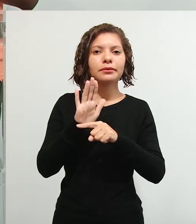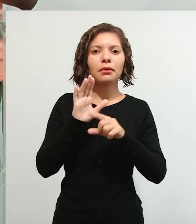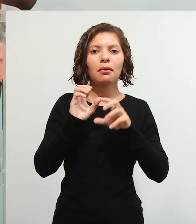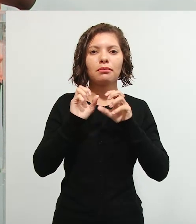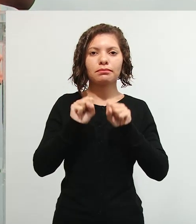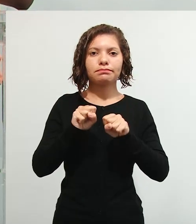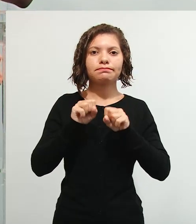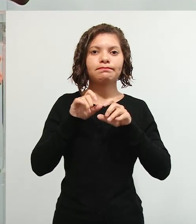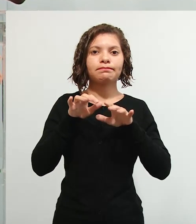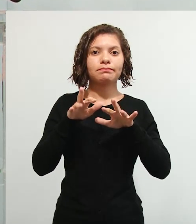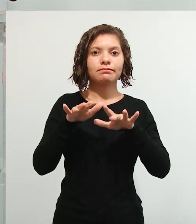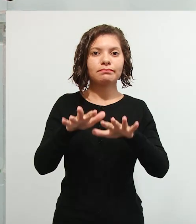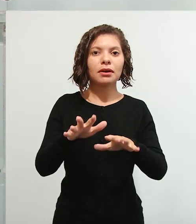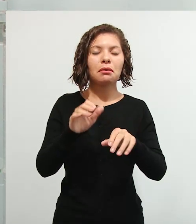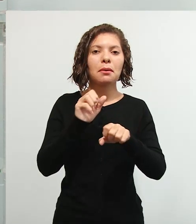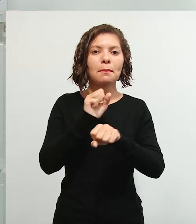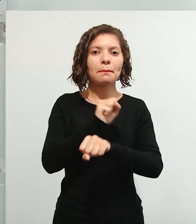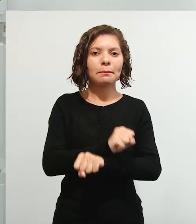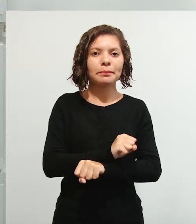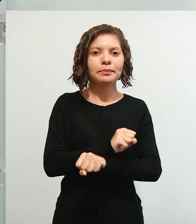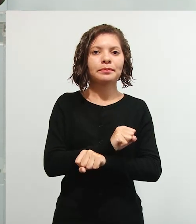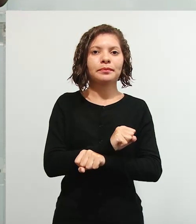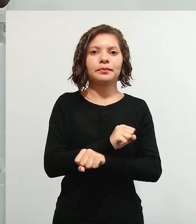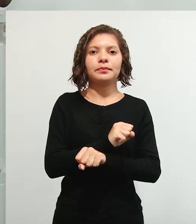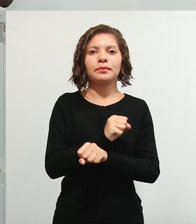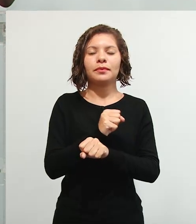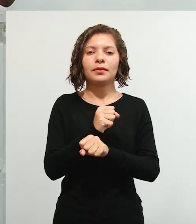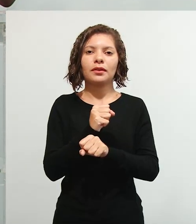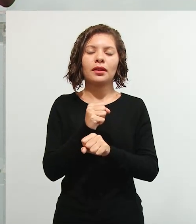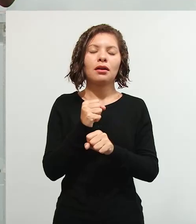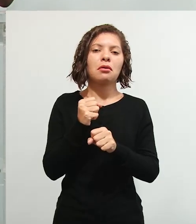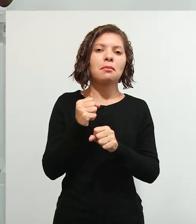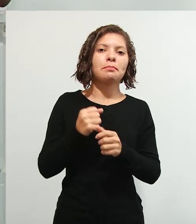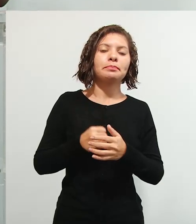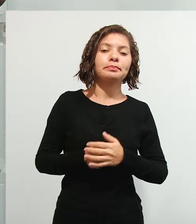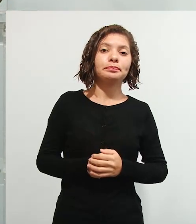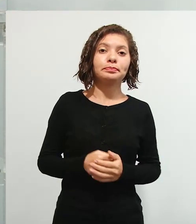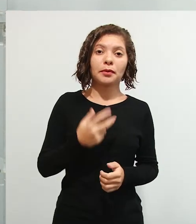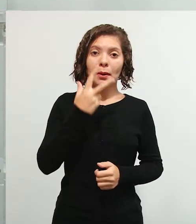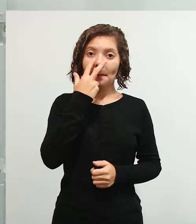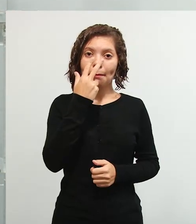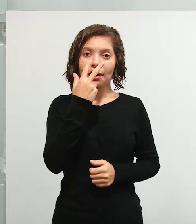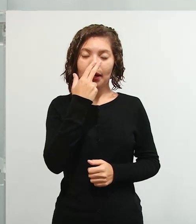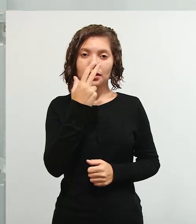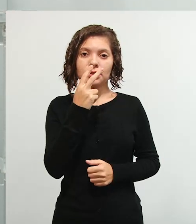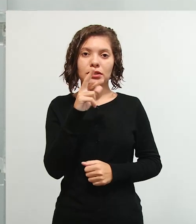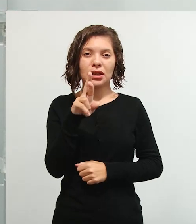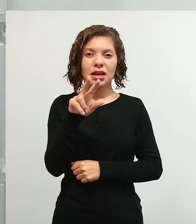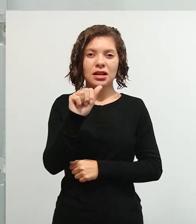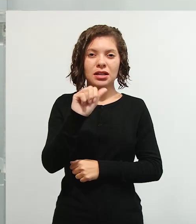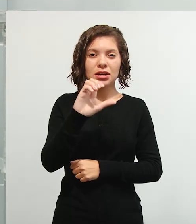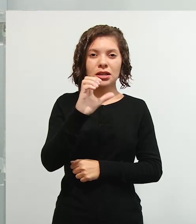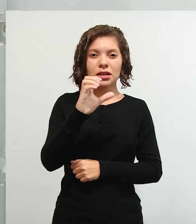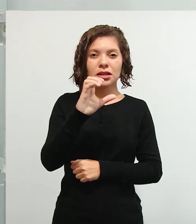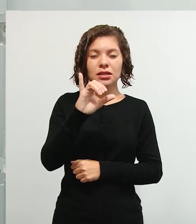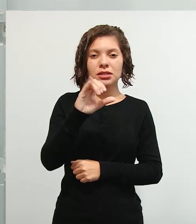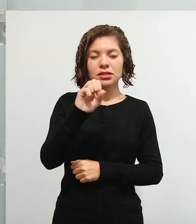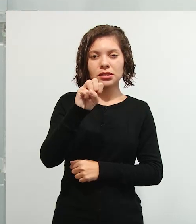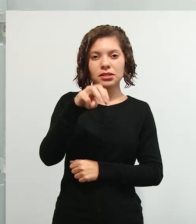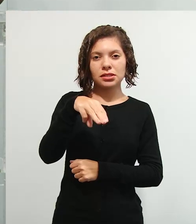e colonizadores, está associada à ideia de racismo. E aqui tem que ter um pouco de cuidado para a gente fugir de algumas armadilhas,